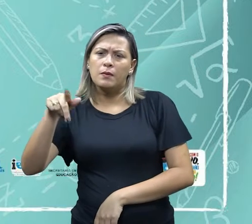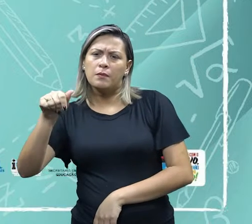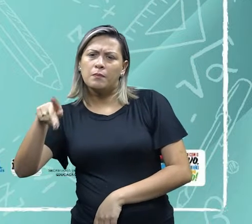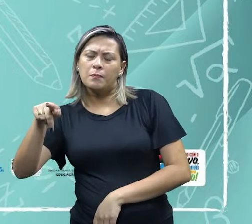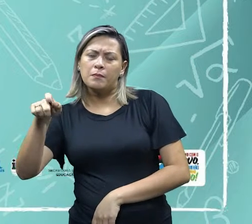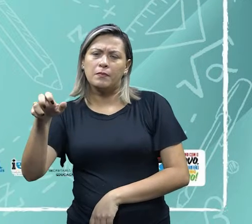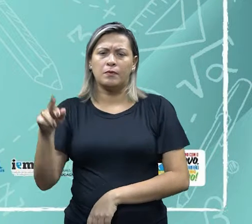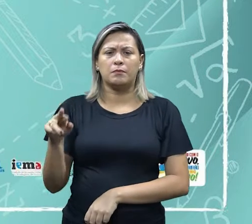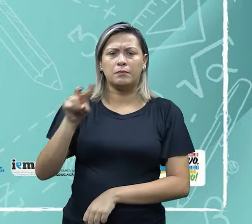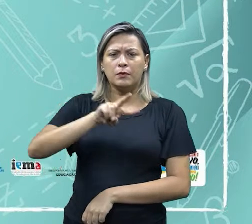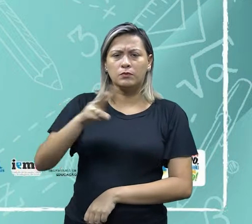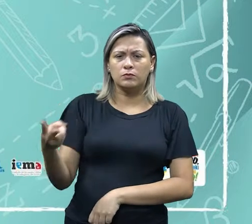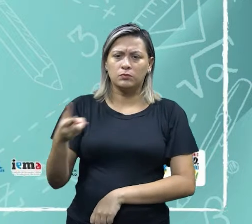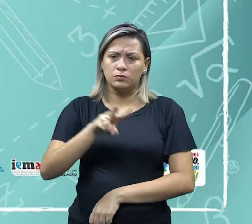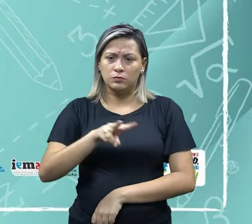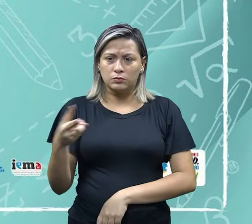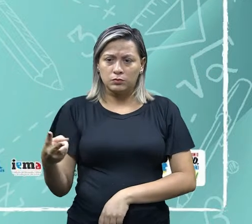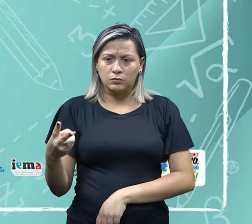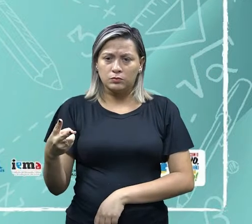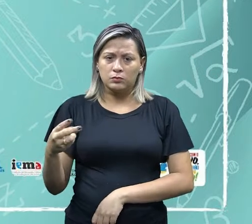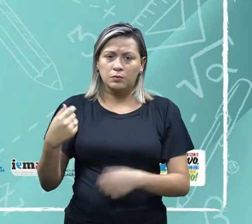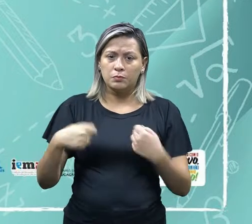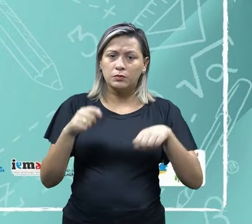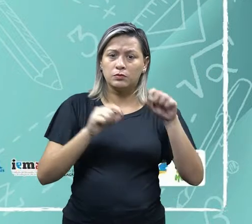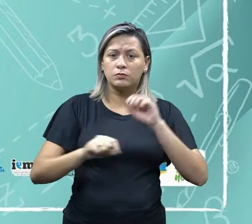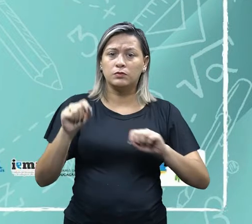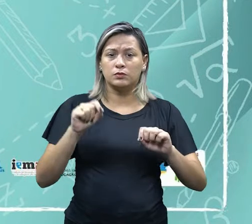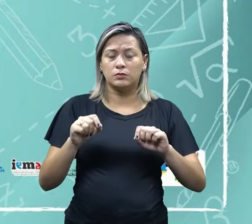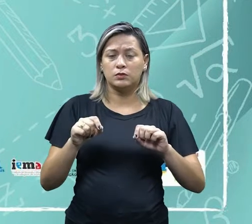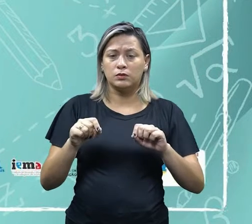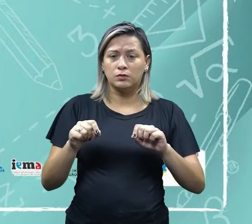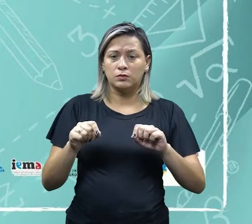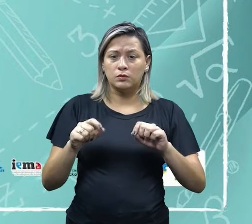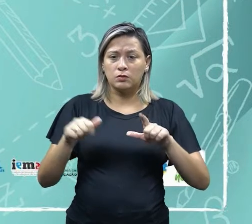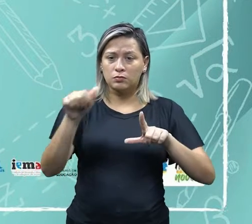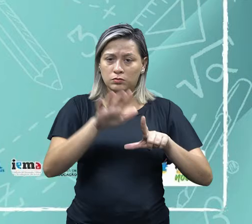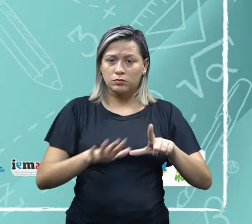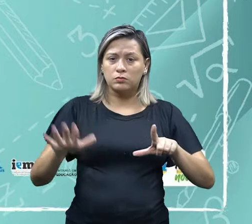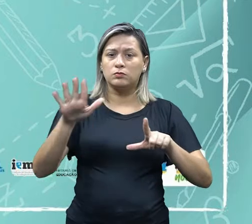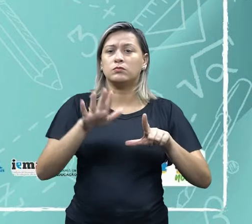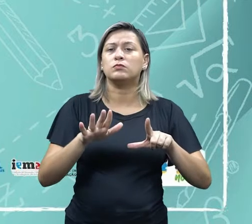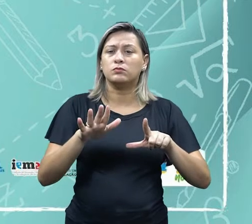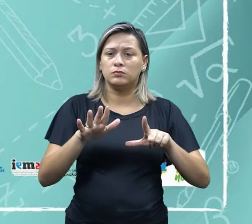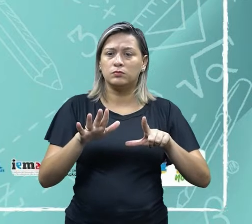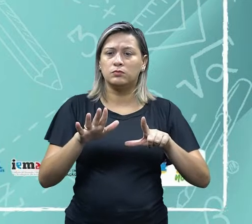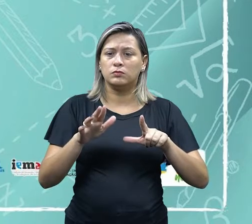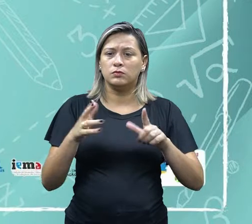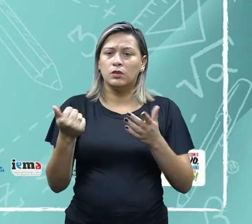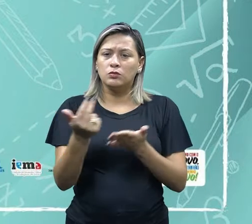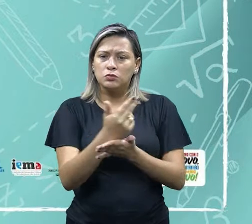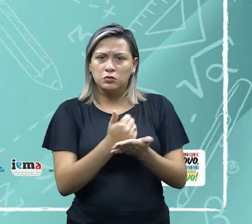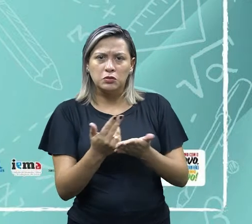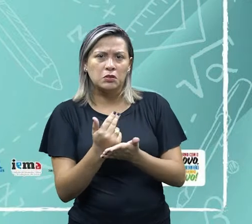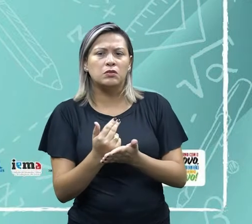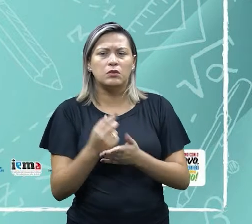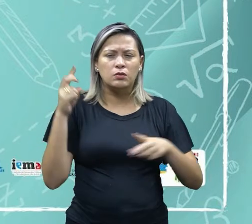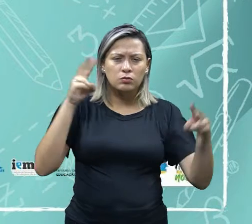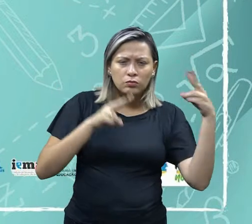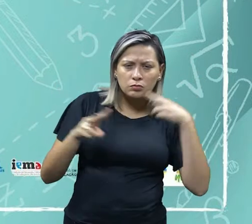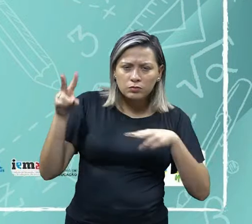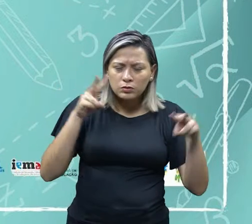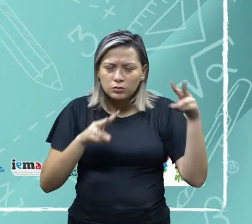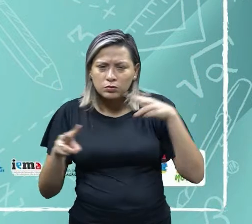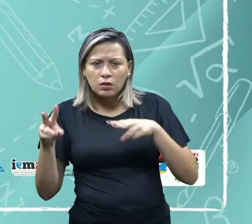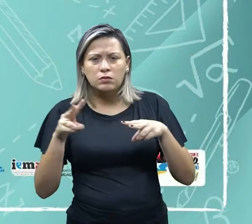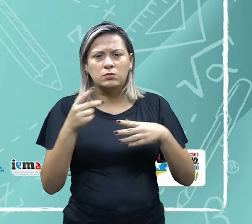Model Space e o Paper Space, é possível compor uma folha de trabalho com várias vistas de desenho, sem, no entanto, ter de